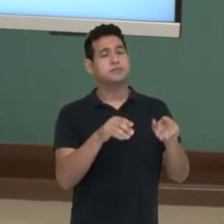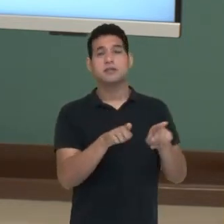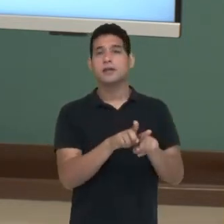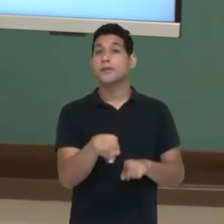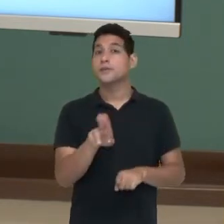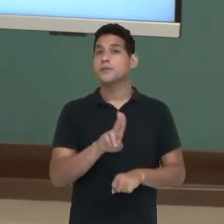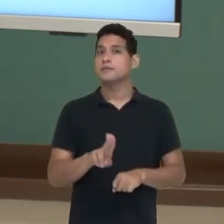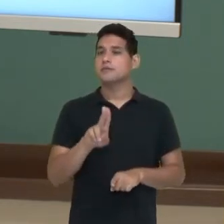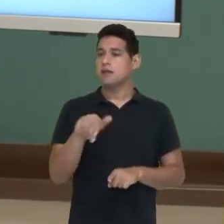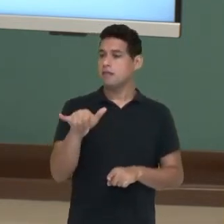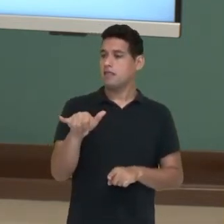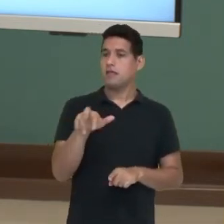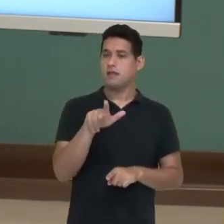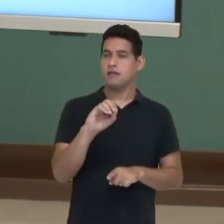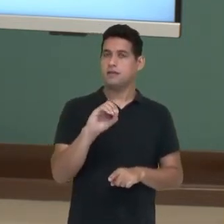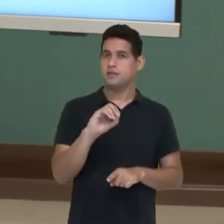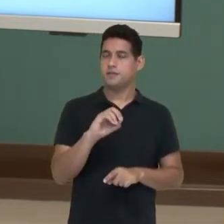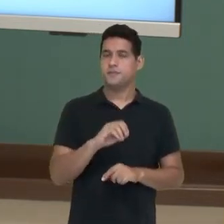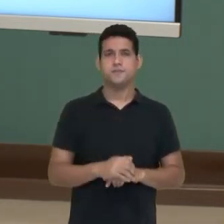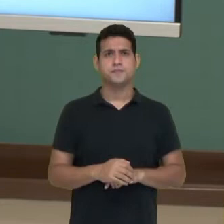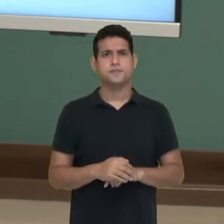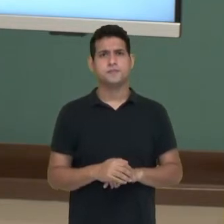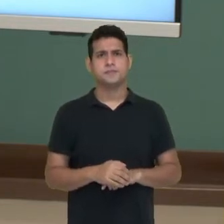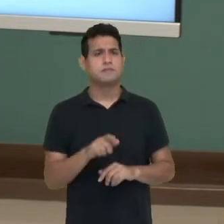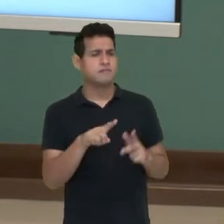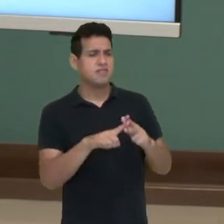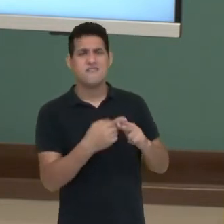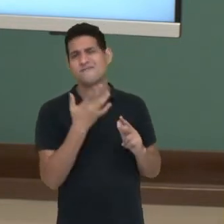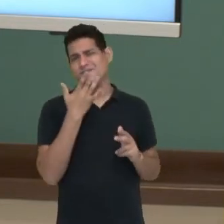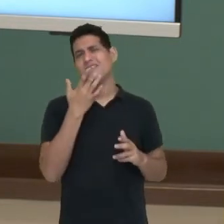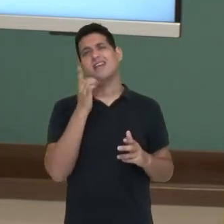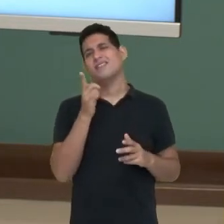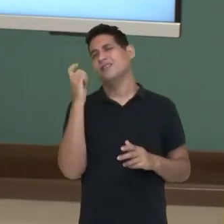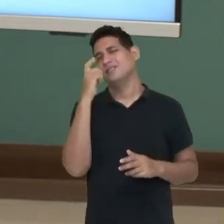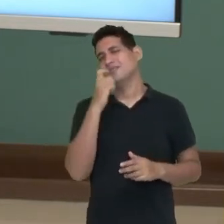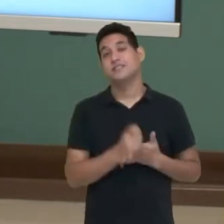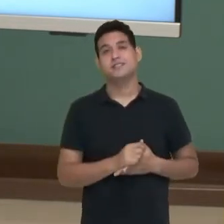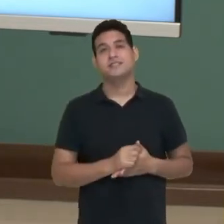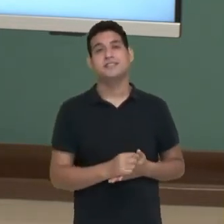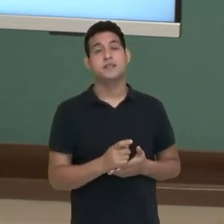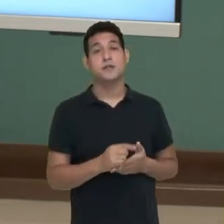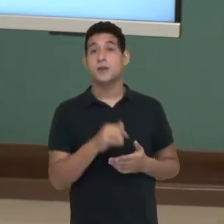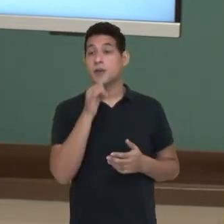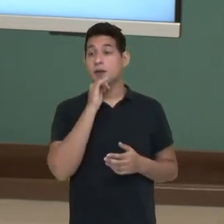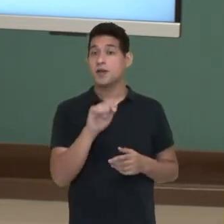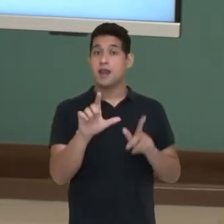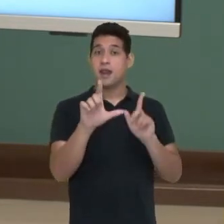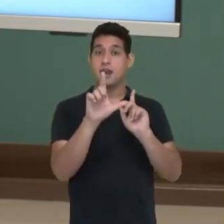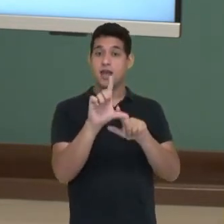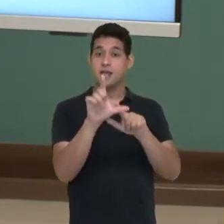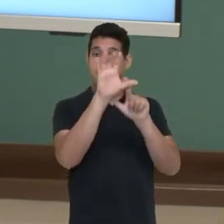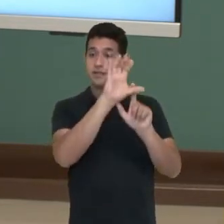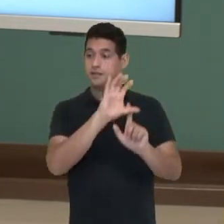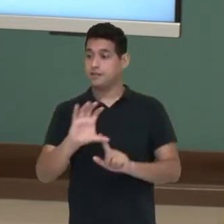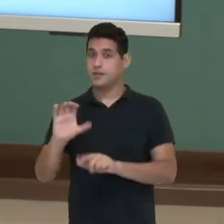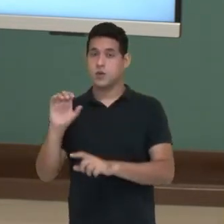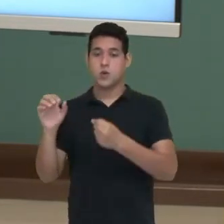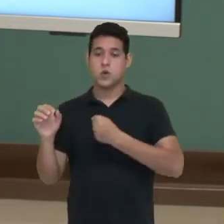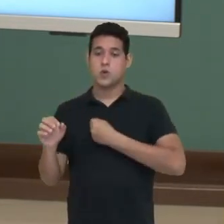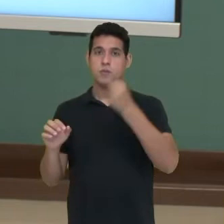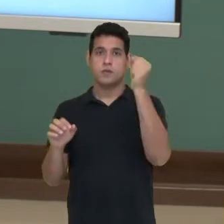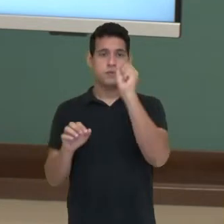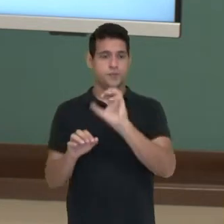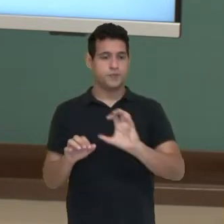para aquele y igual a zero. Aí você resolve bem fácil, né, gente? Letra para um lado, número para o outro. Então,